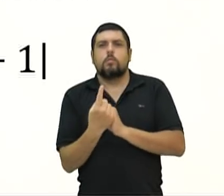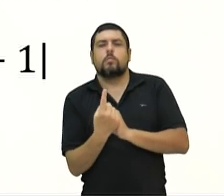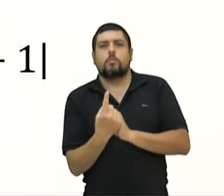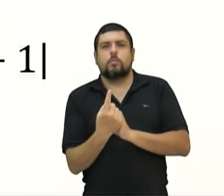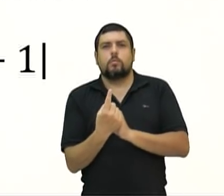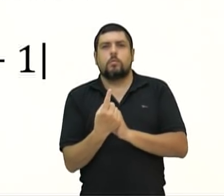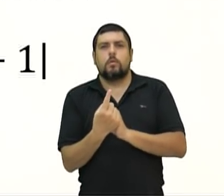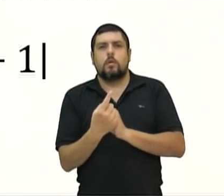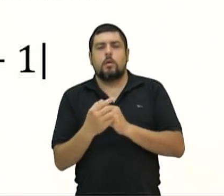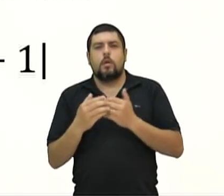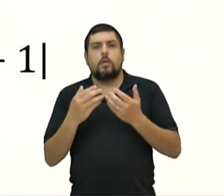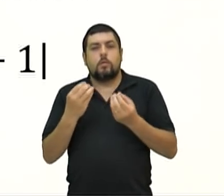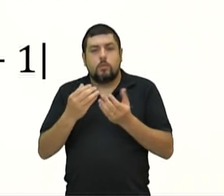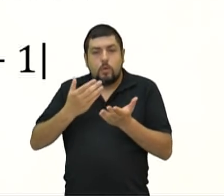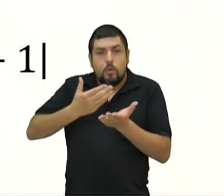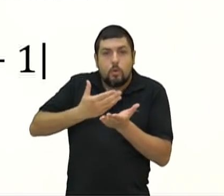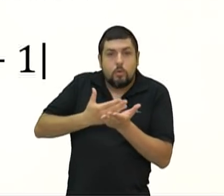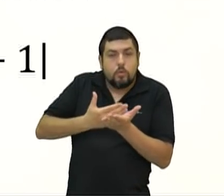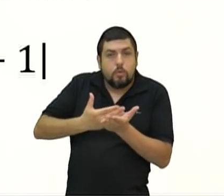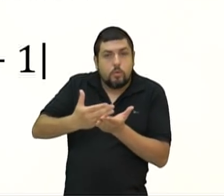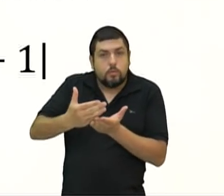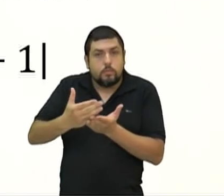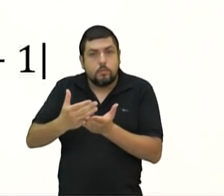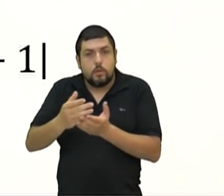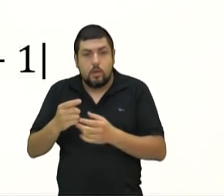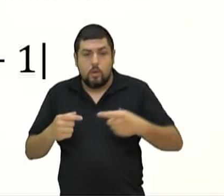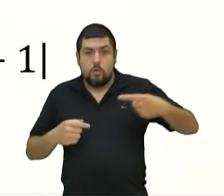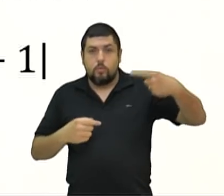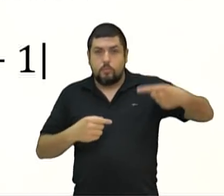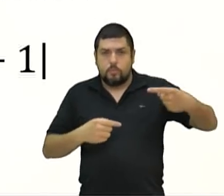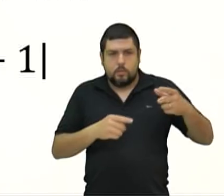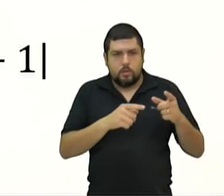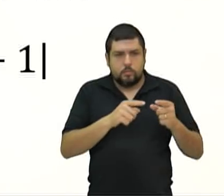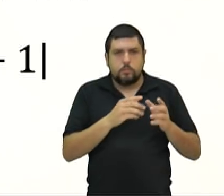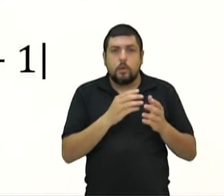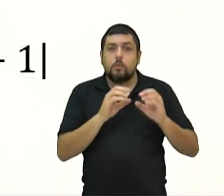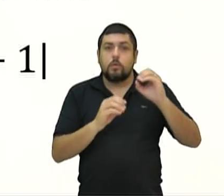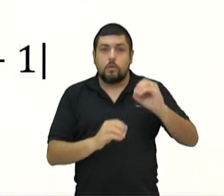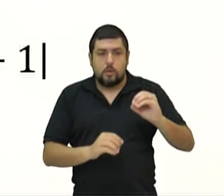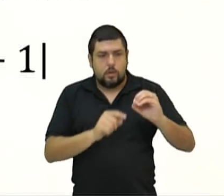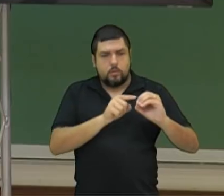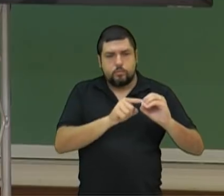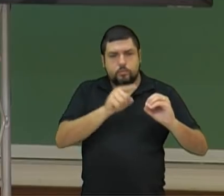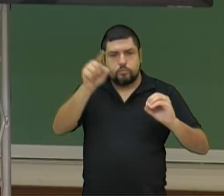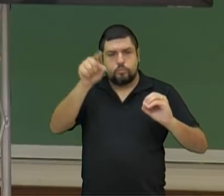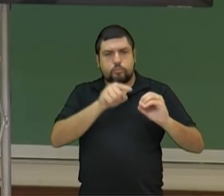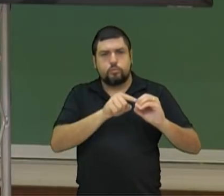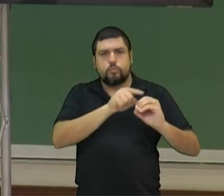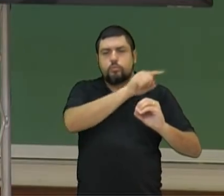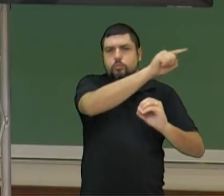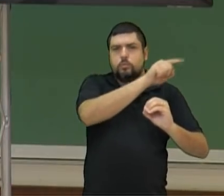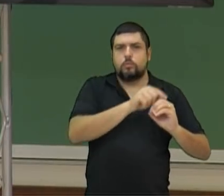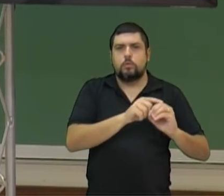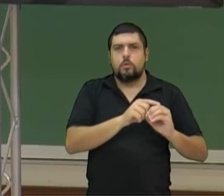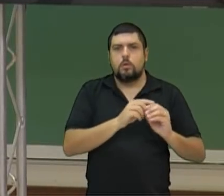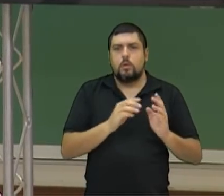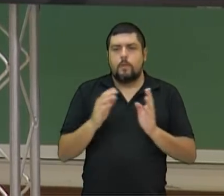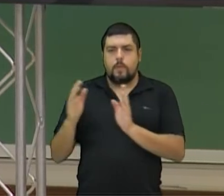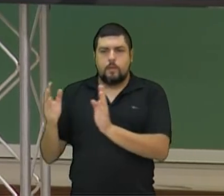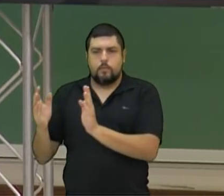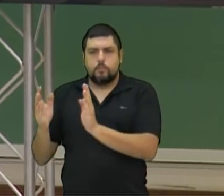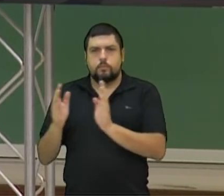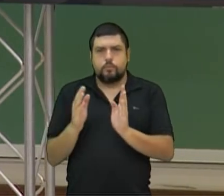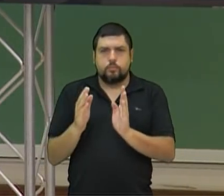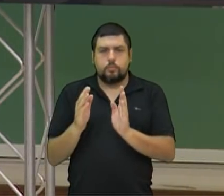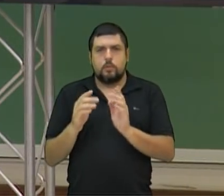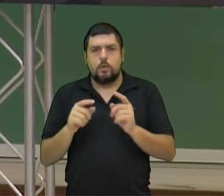o ponto inicial, onde as duas retas saem, ficou aqui em cima do menos 1. Então, essa situação, ela é